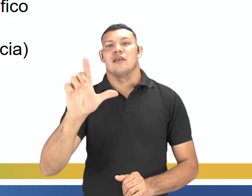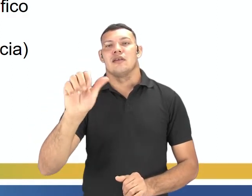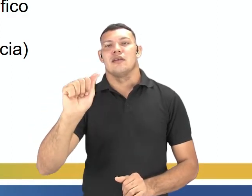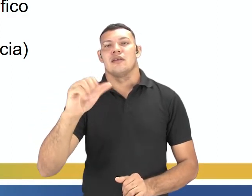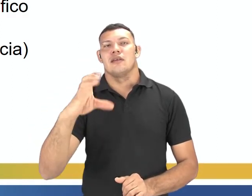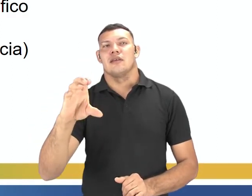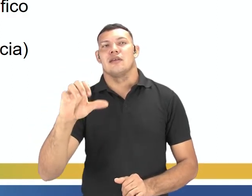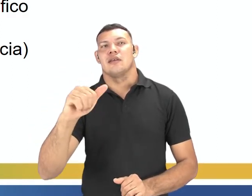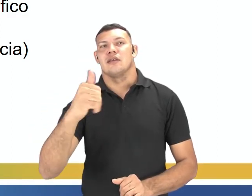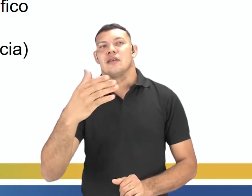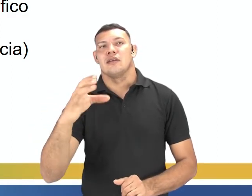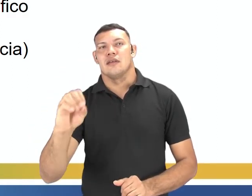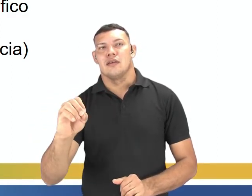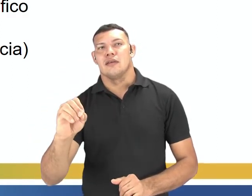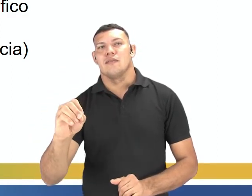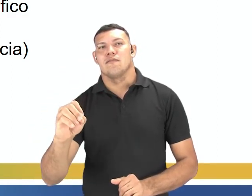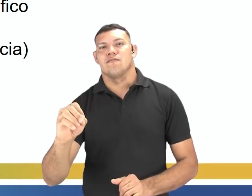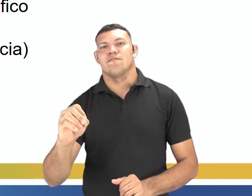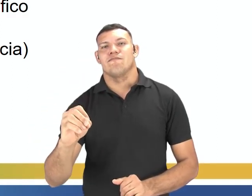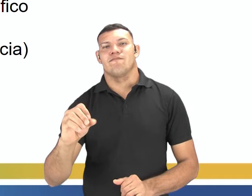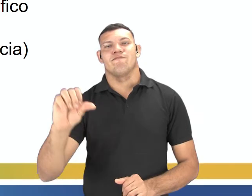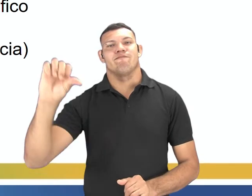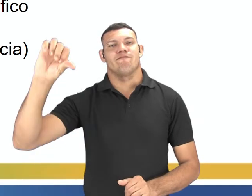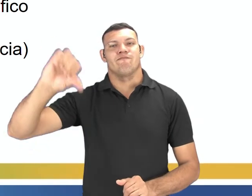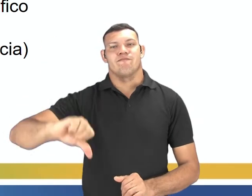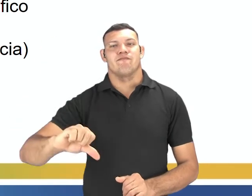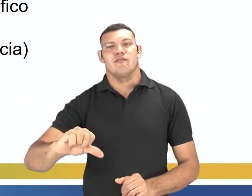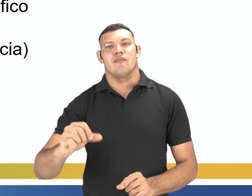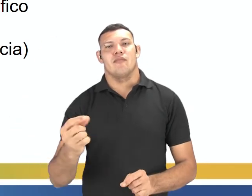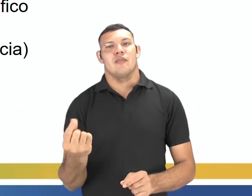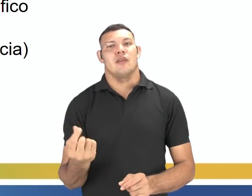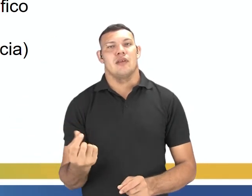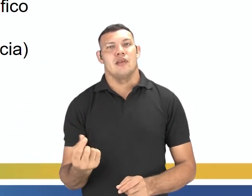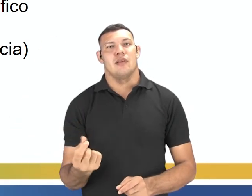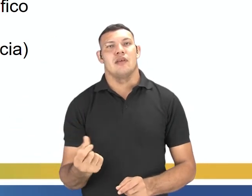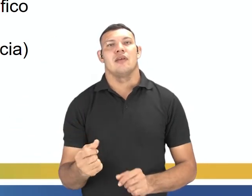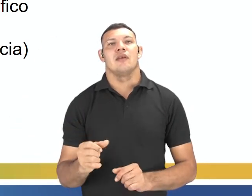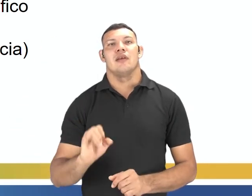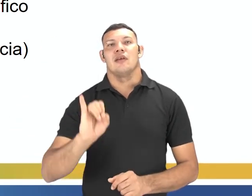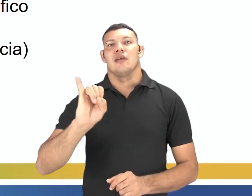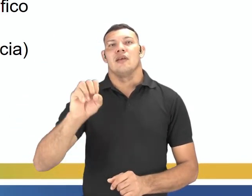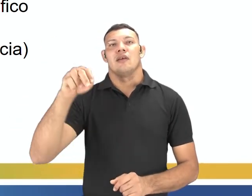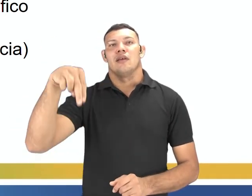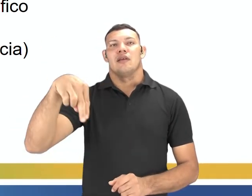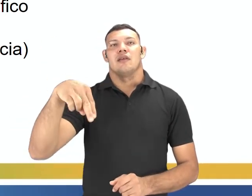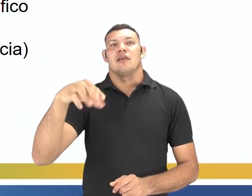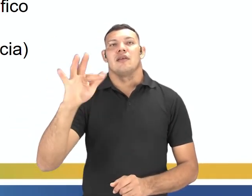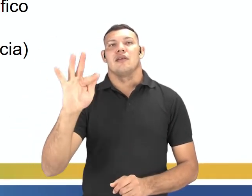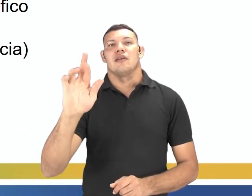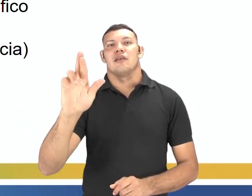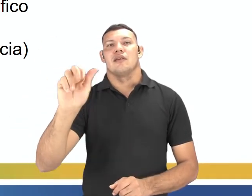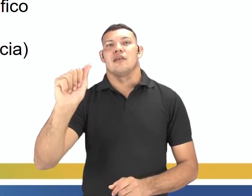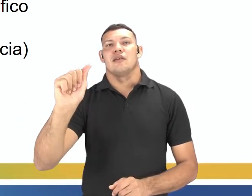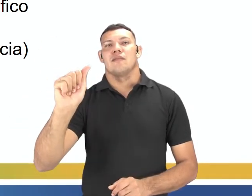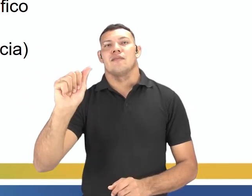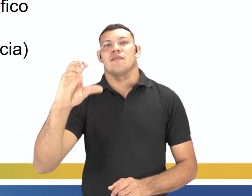bom. Inflação é desvalorização da moeda e a infração é a violação de uma